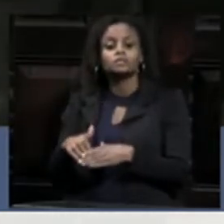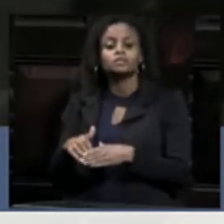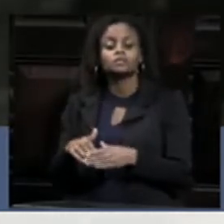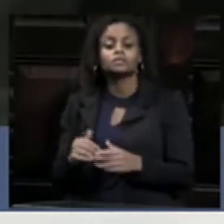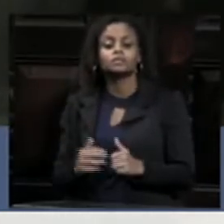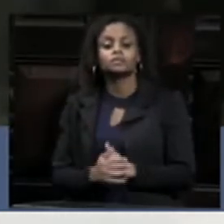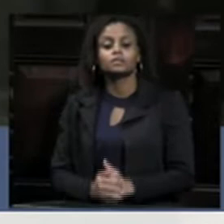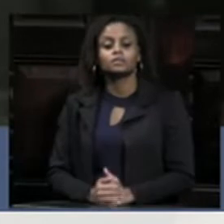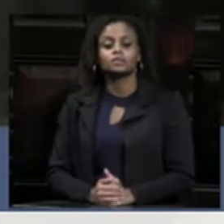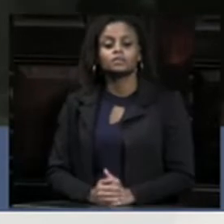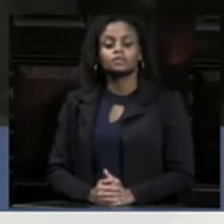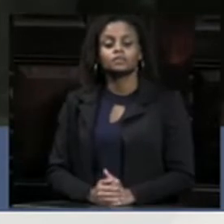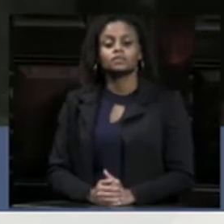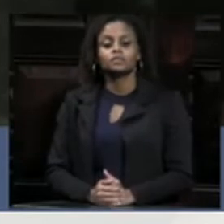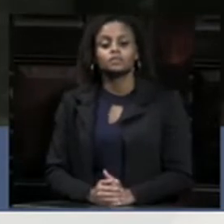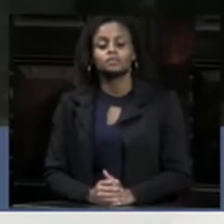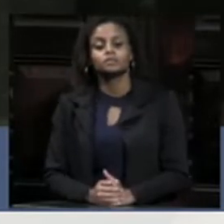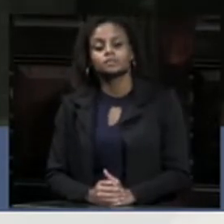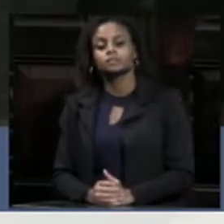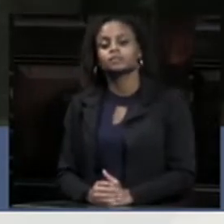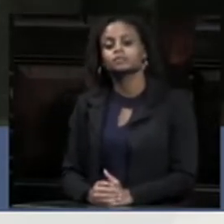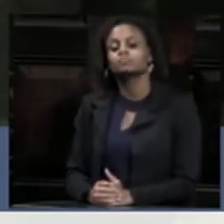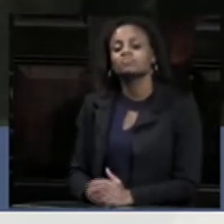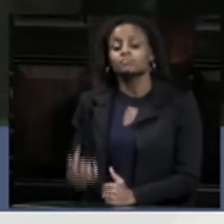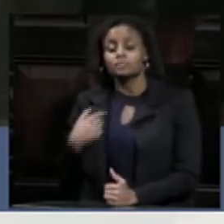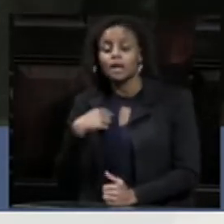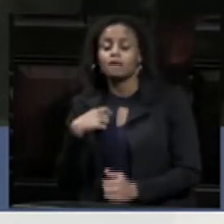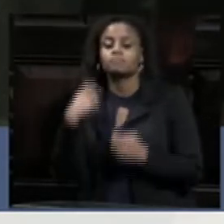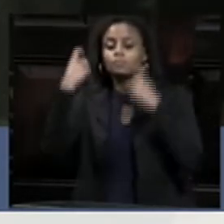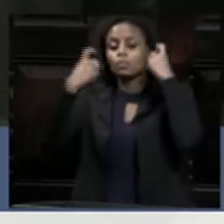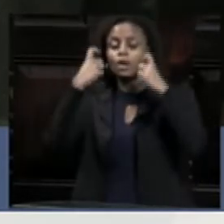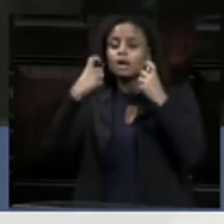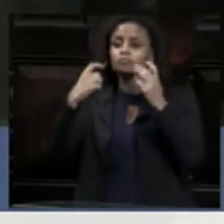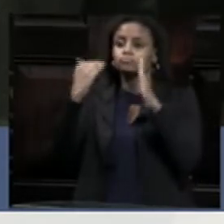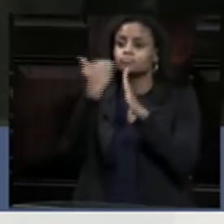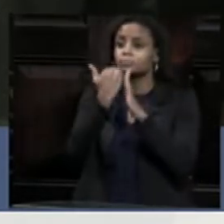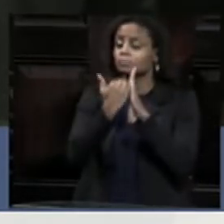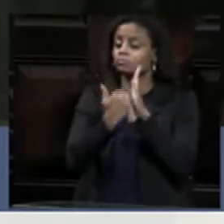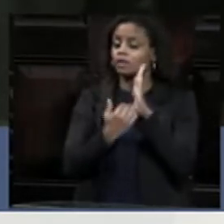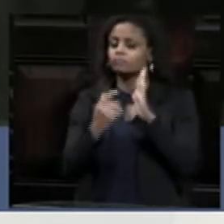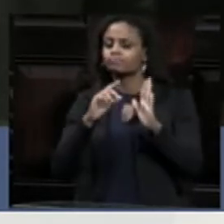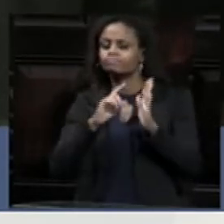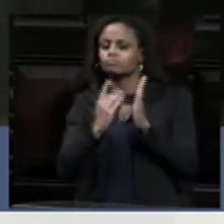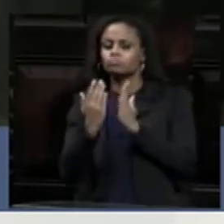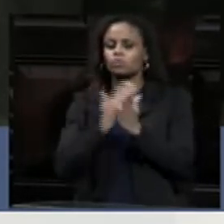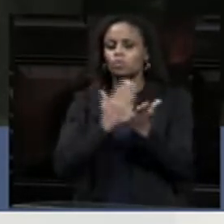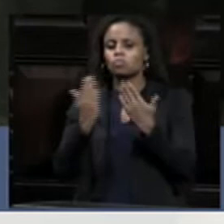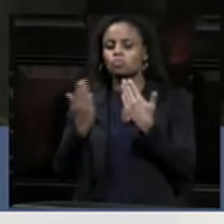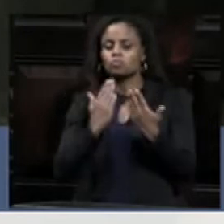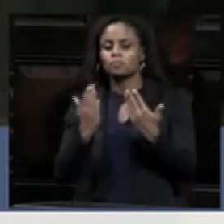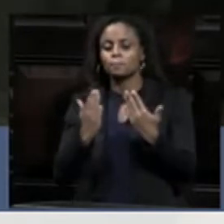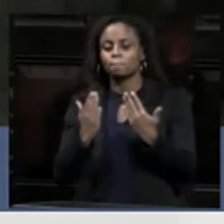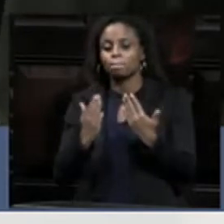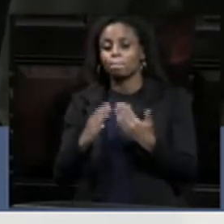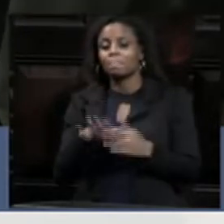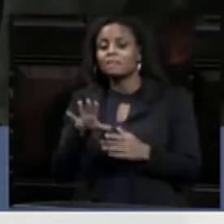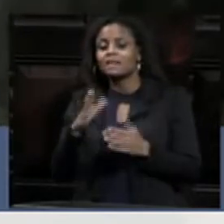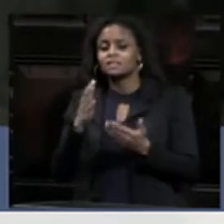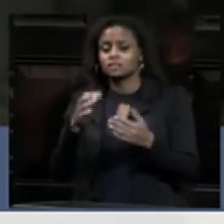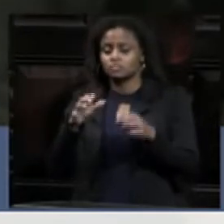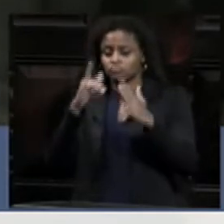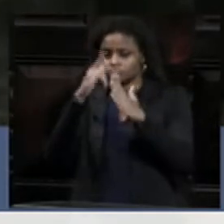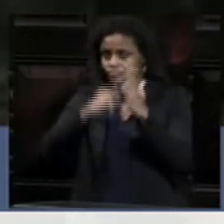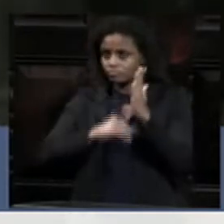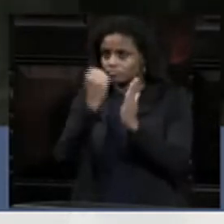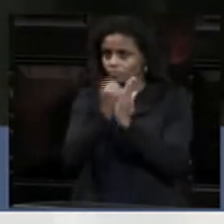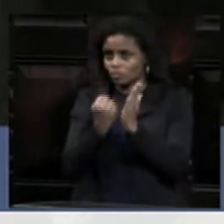dose de pouca preocupação em alguns itens. Quebrar um contrato de PPP que está em